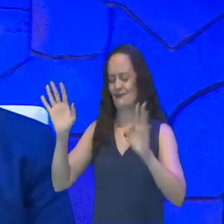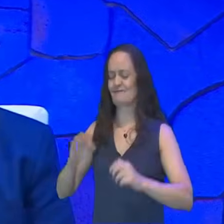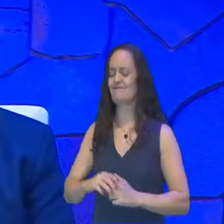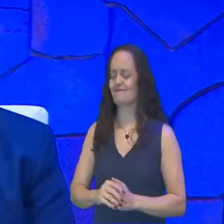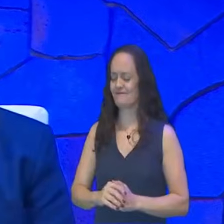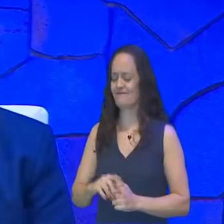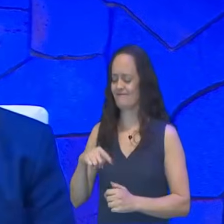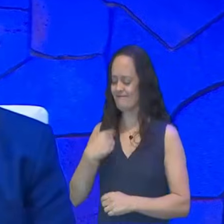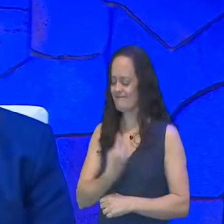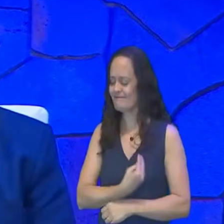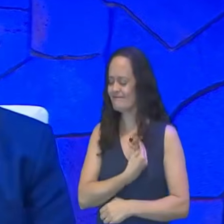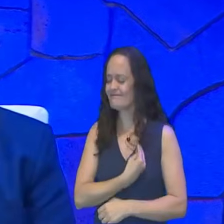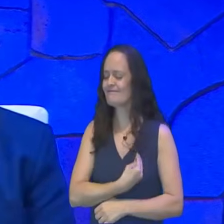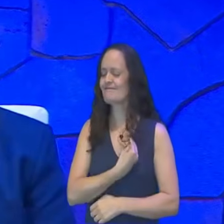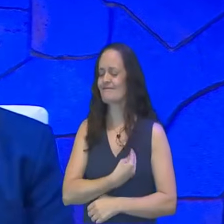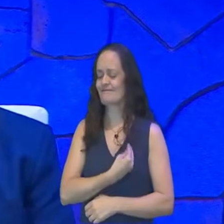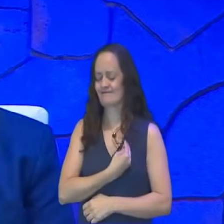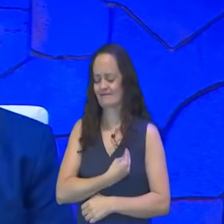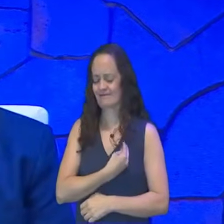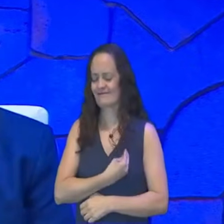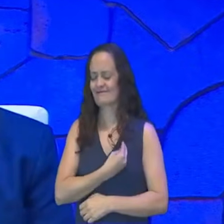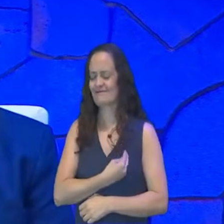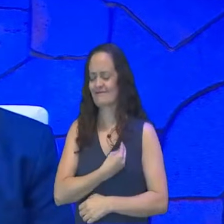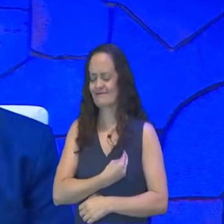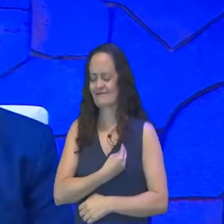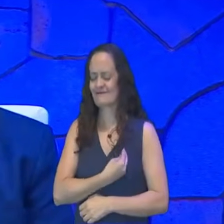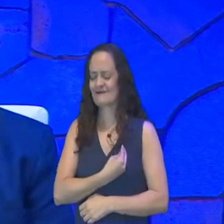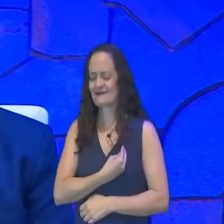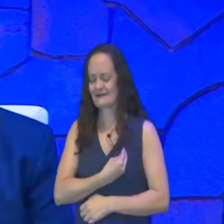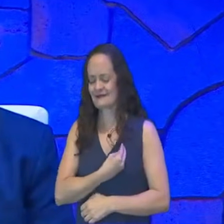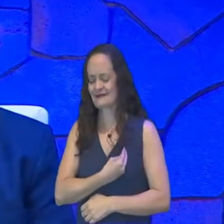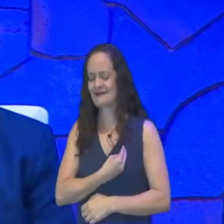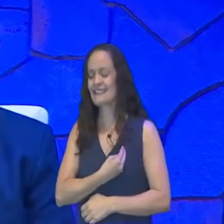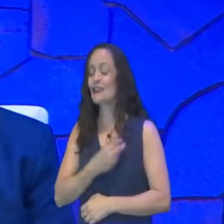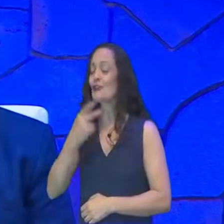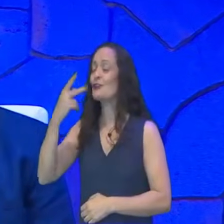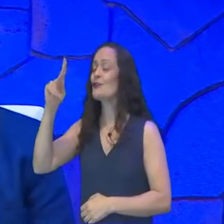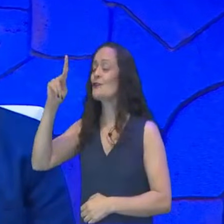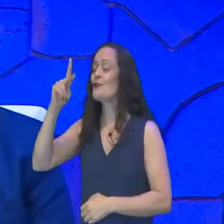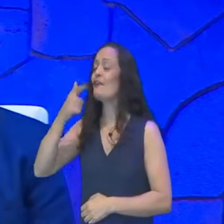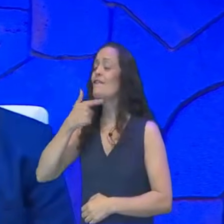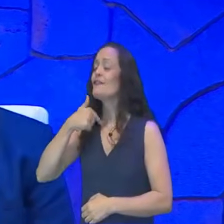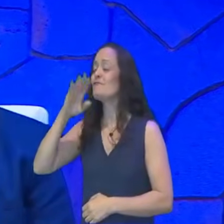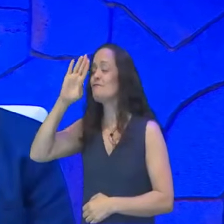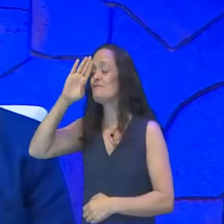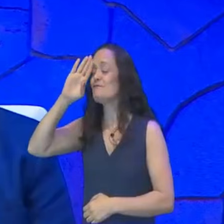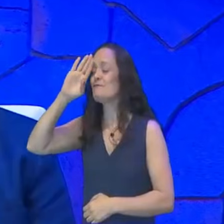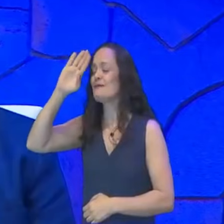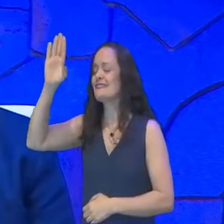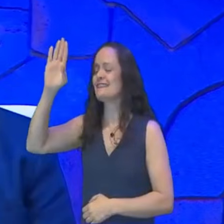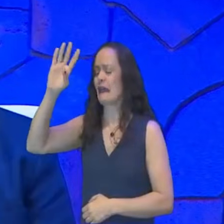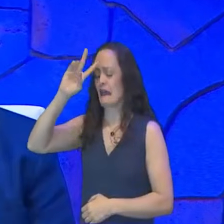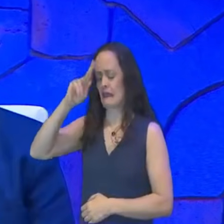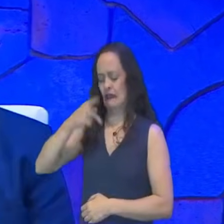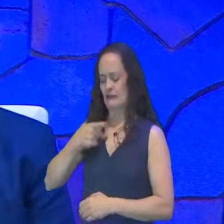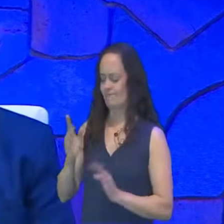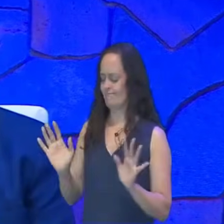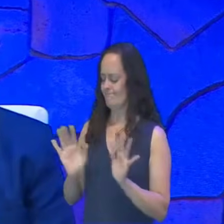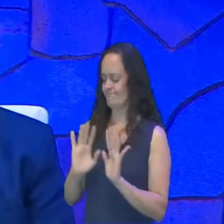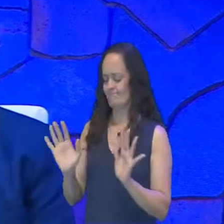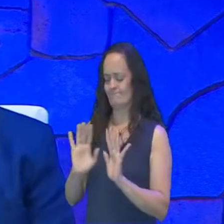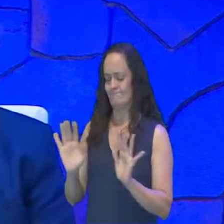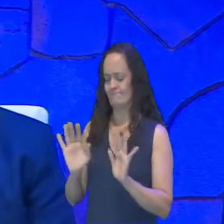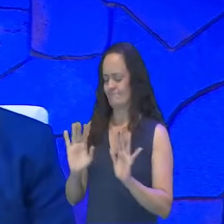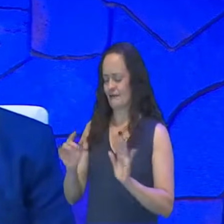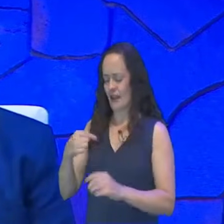nossa vida, ó Senhor Jesus, seja a partir da Sua vontade e não a partir da minha vontade, do